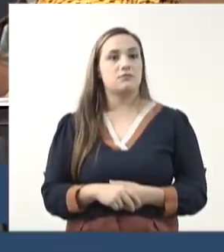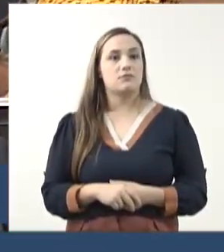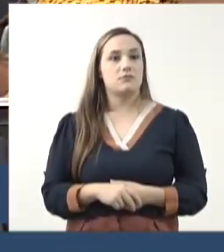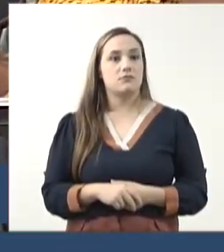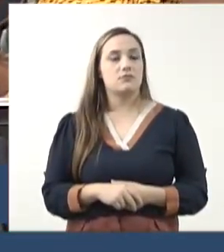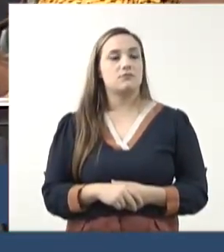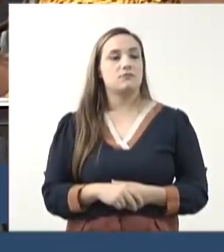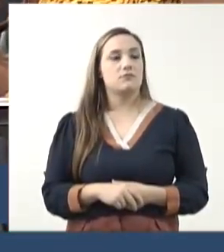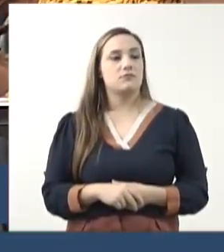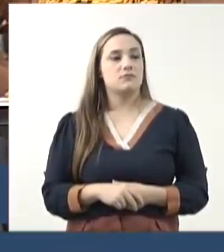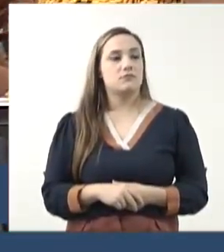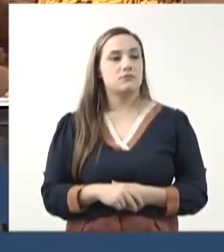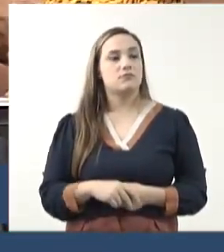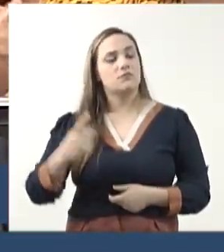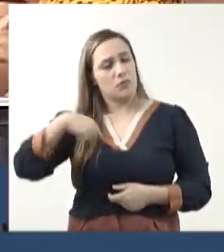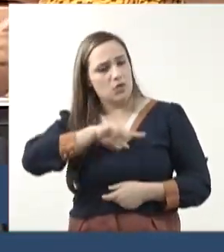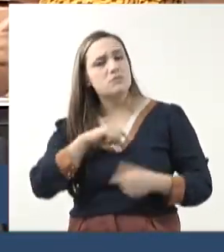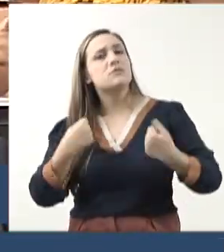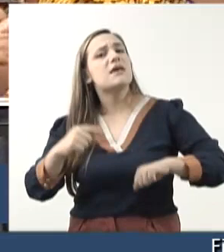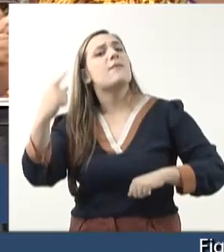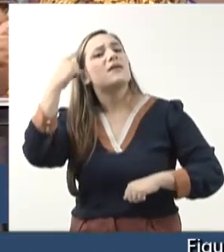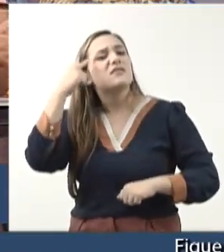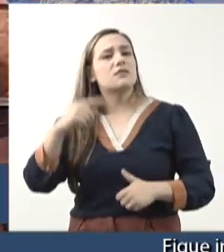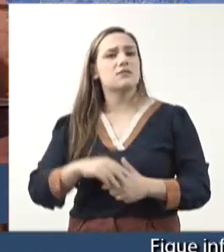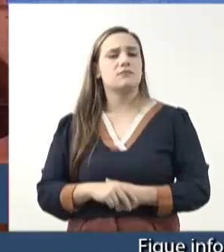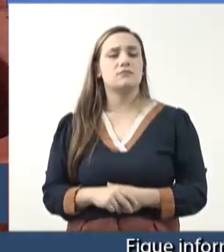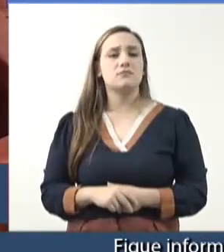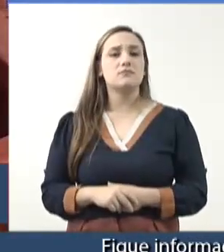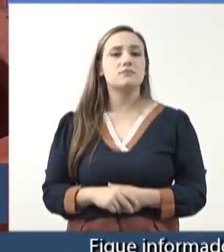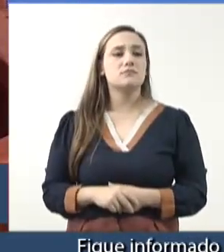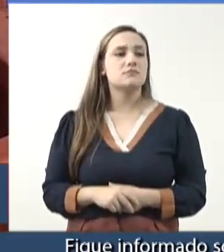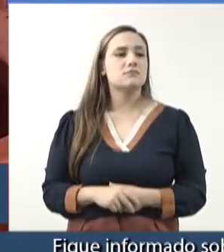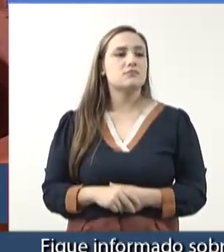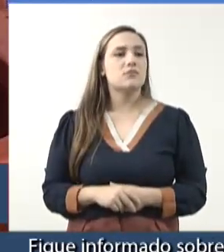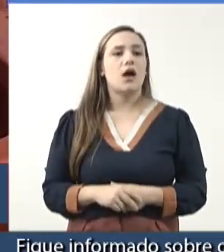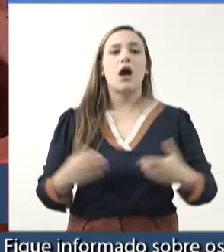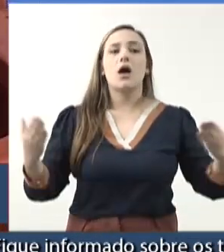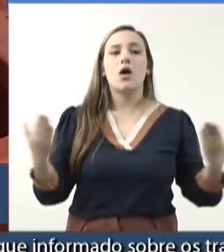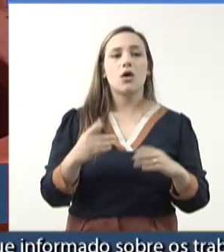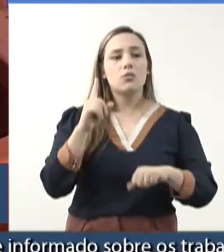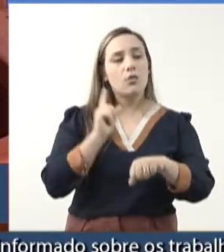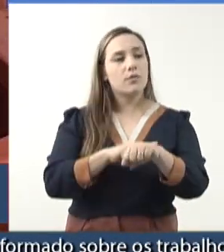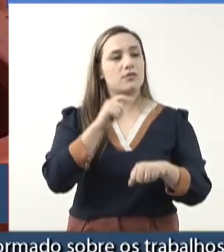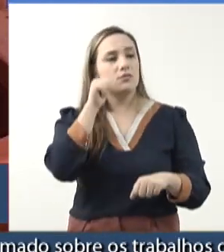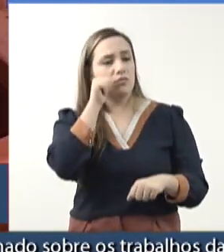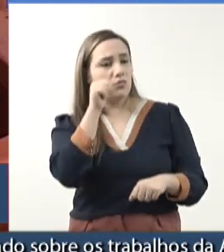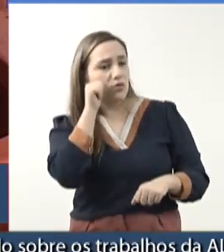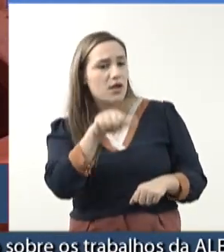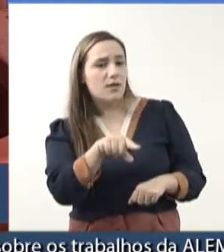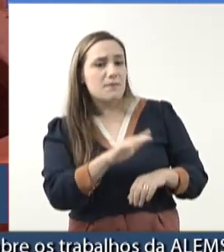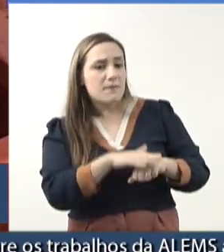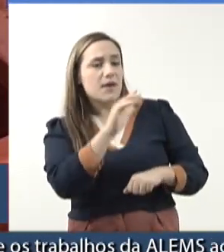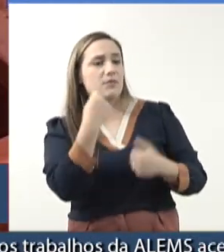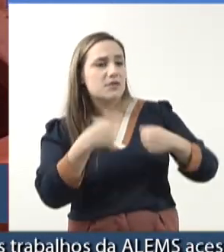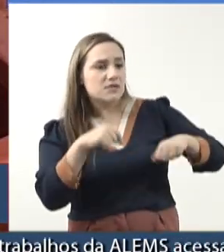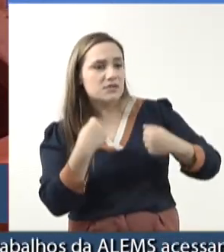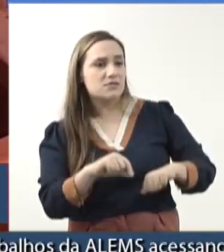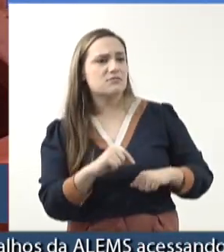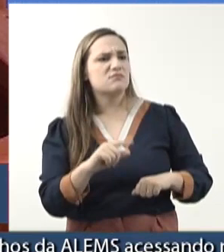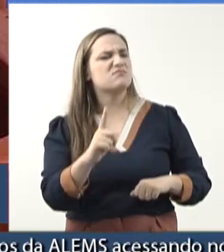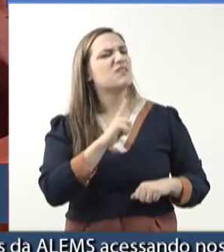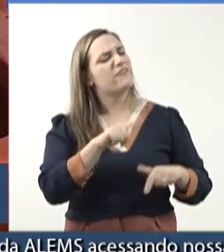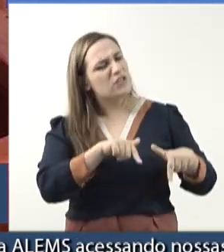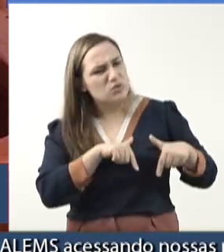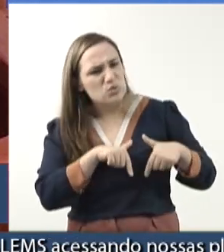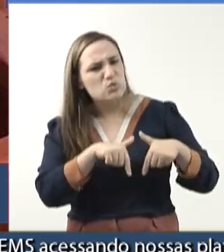precisamos pensar que é justamente no momento em que essas pessoas mais precisam, que deram seu